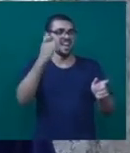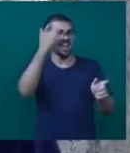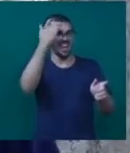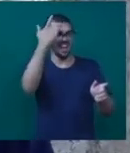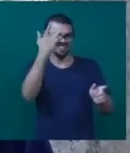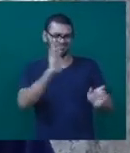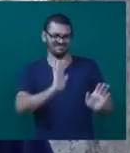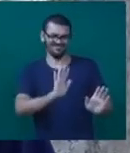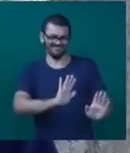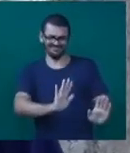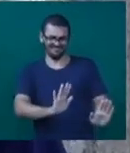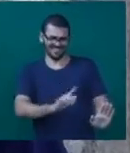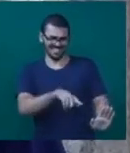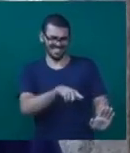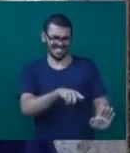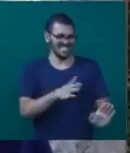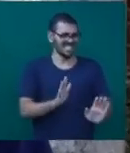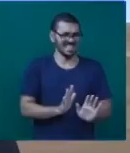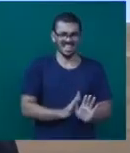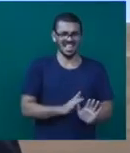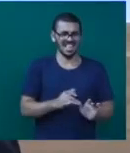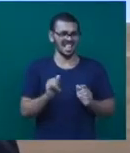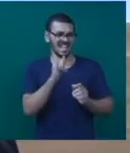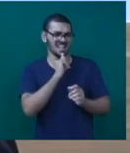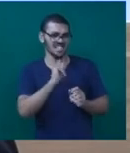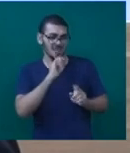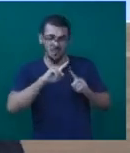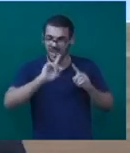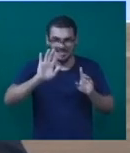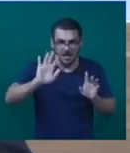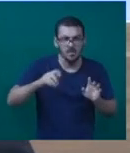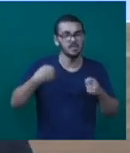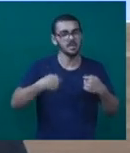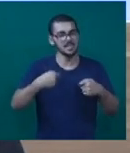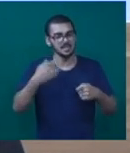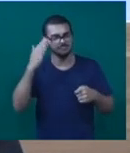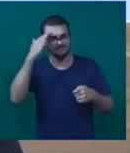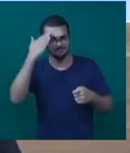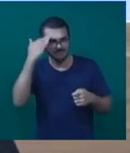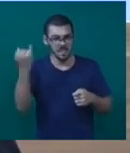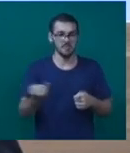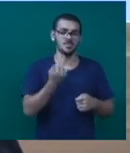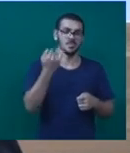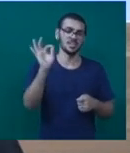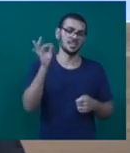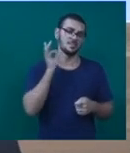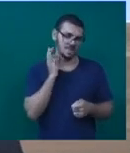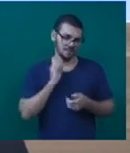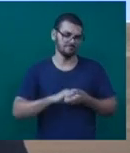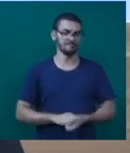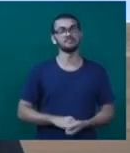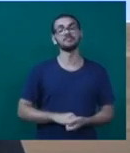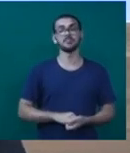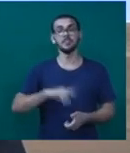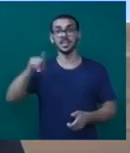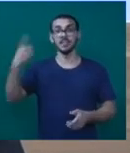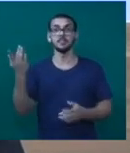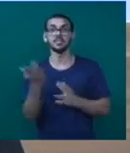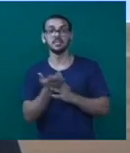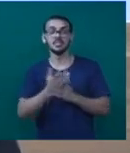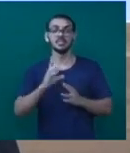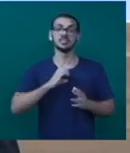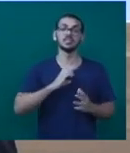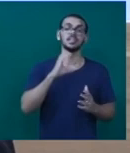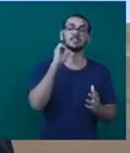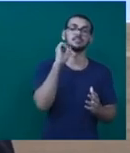Tem que saber a importância das abelhas na escola. Depois do intervalo, cães no reforço à segurança pública, como os animais são treinados